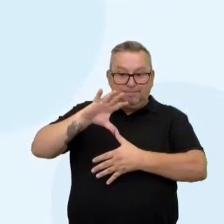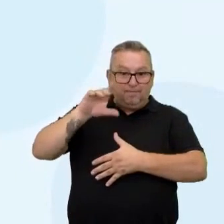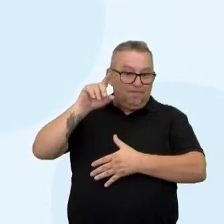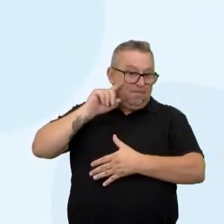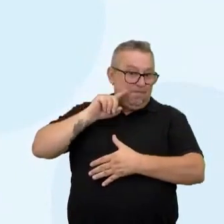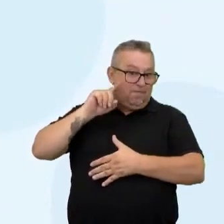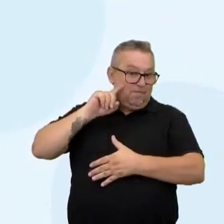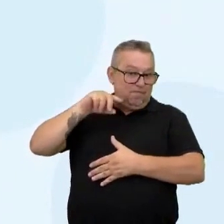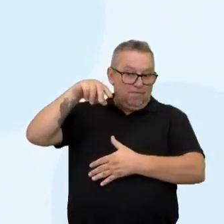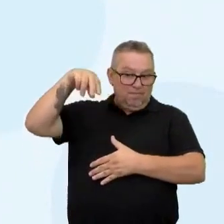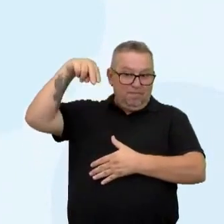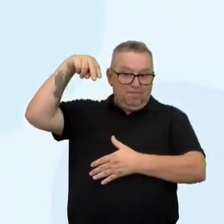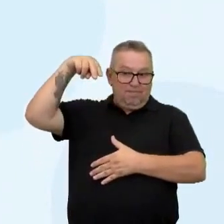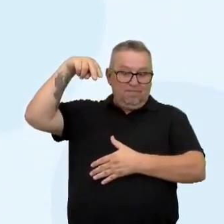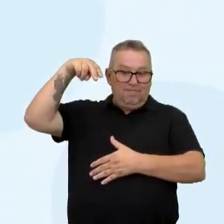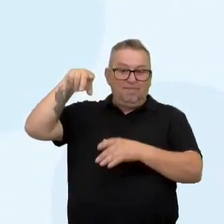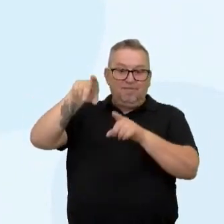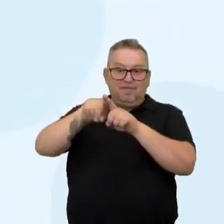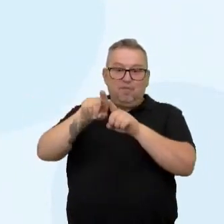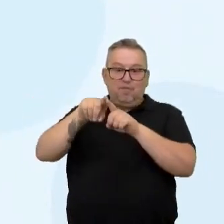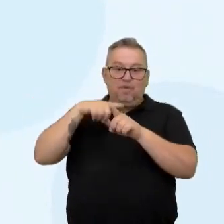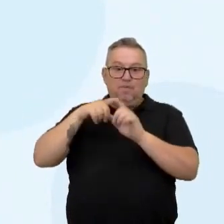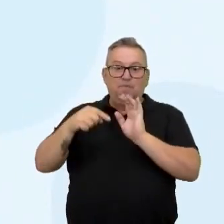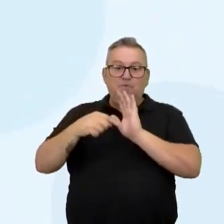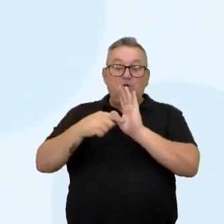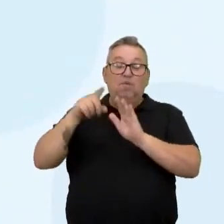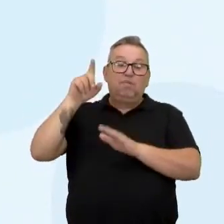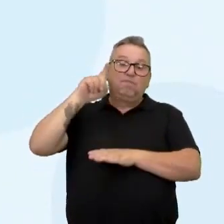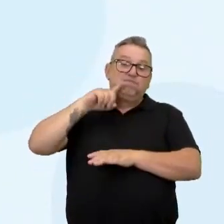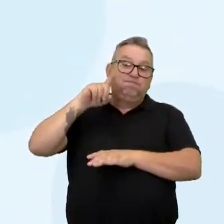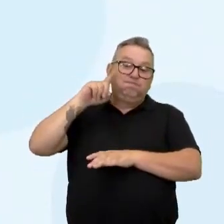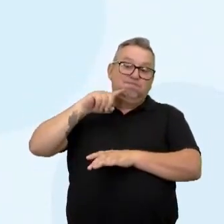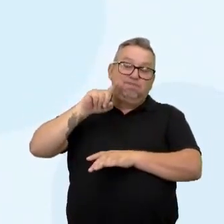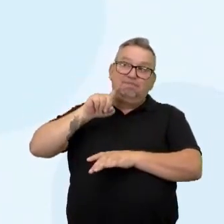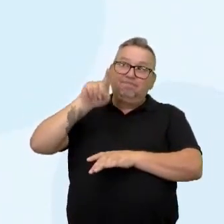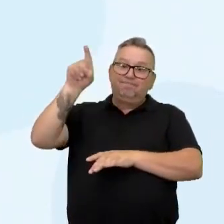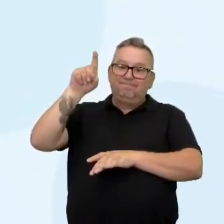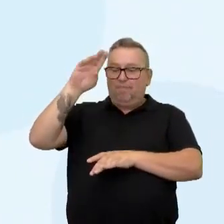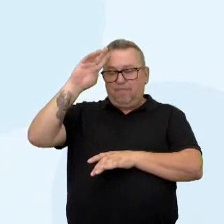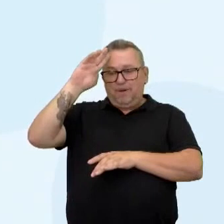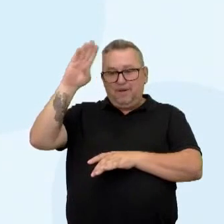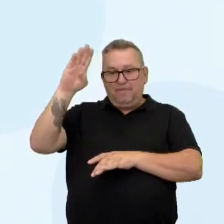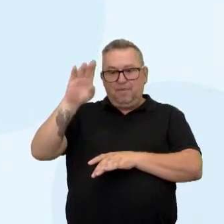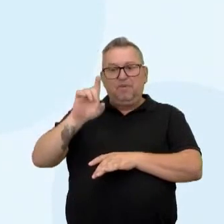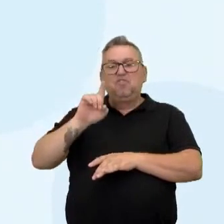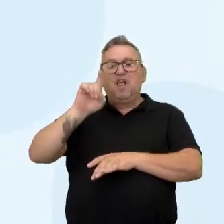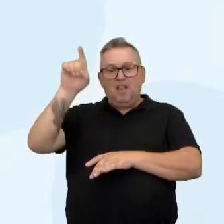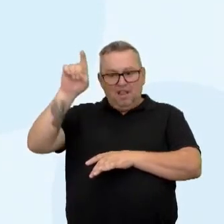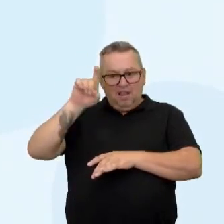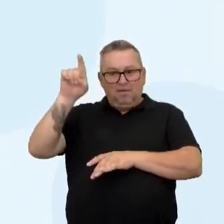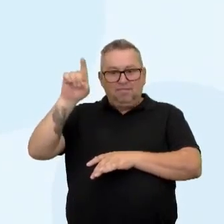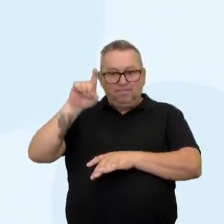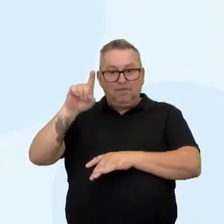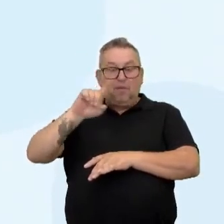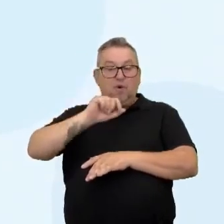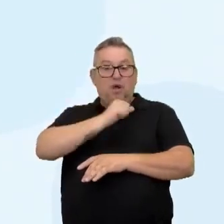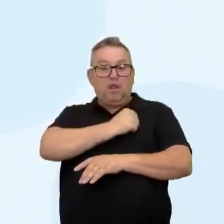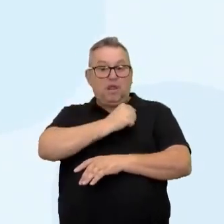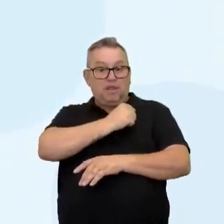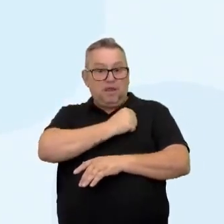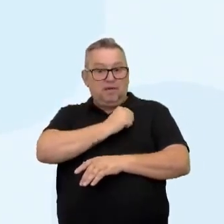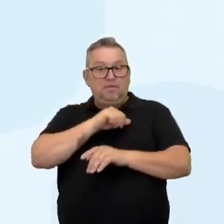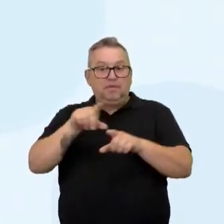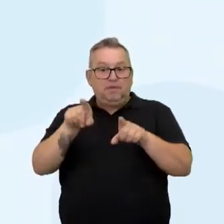principalmente na América do Norte, né? Um destaque maior para os Estados Unidos, principalmente, né? Junto aí com o Canadá, né? Os